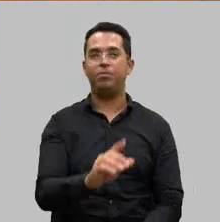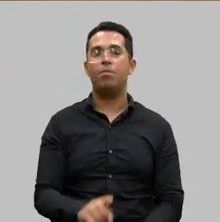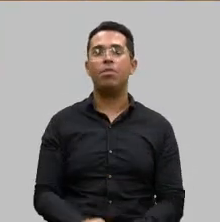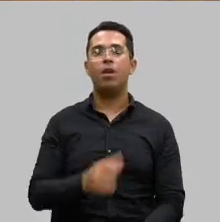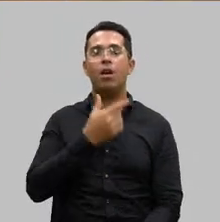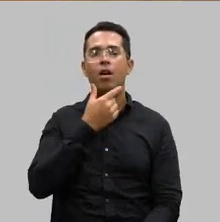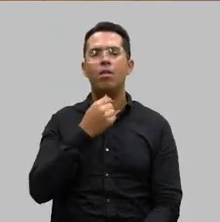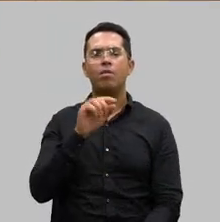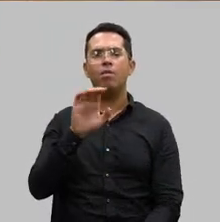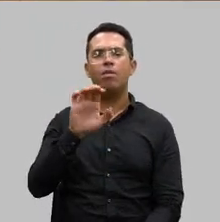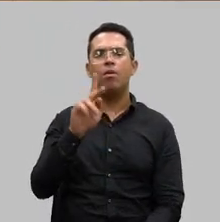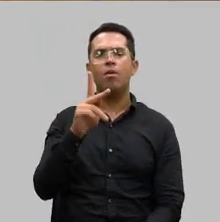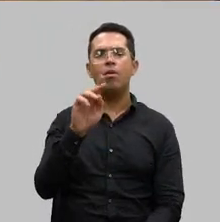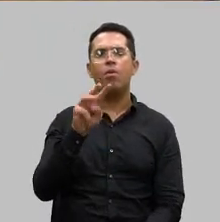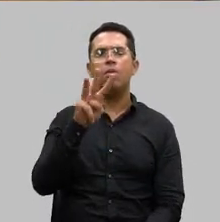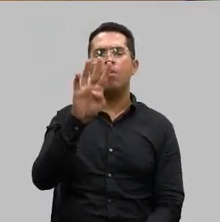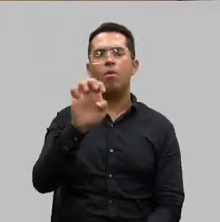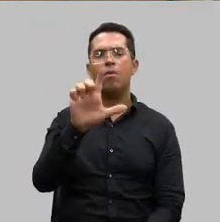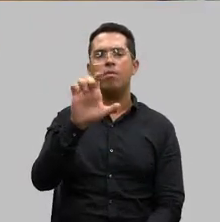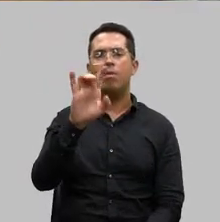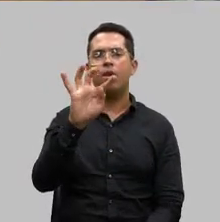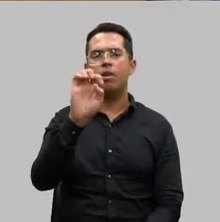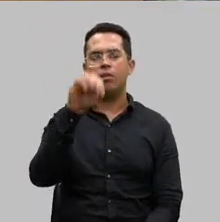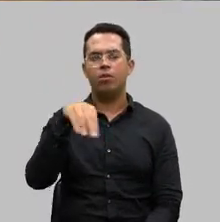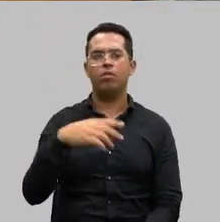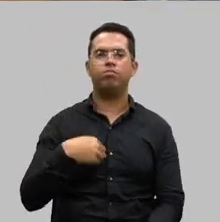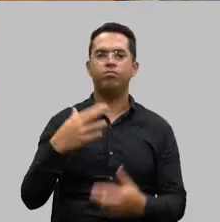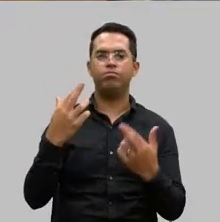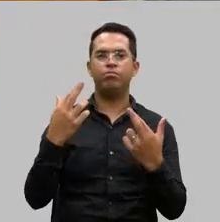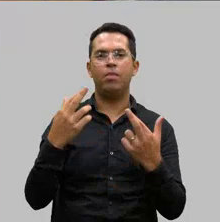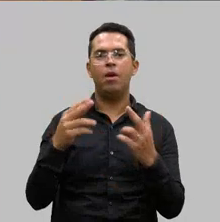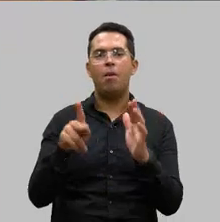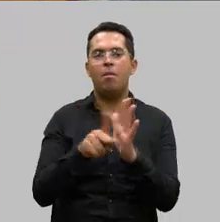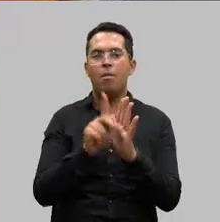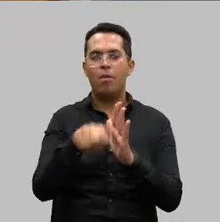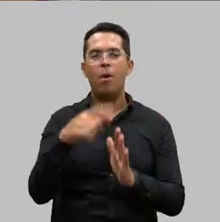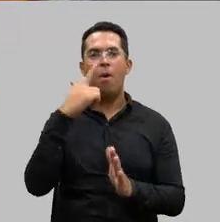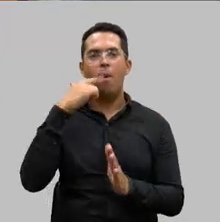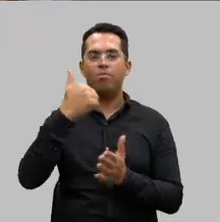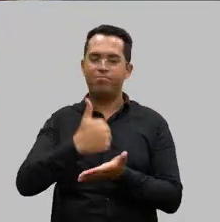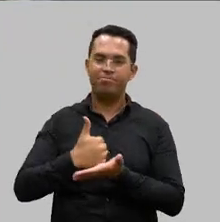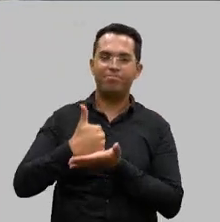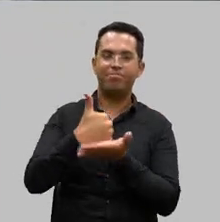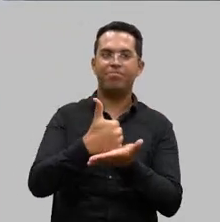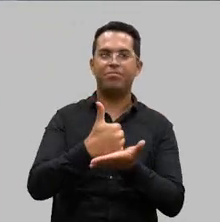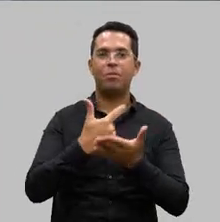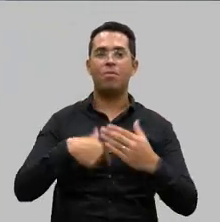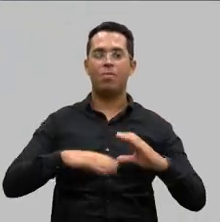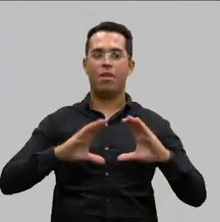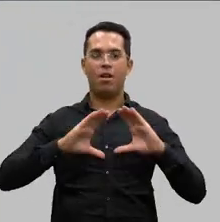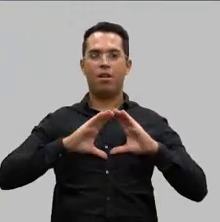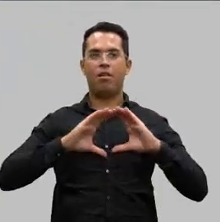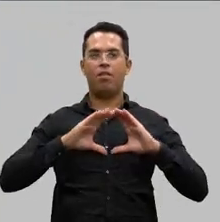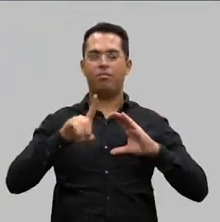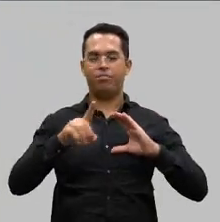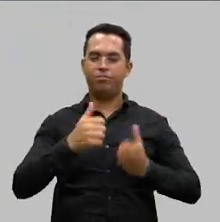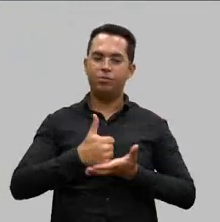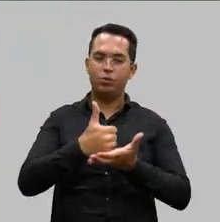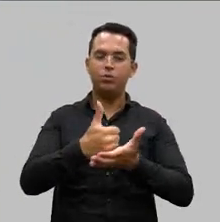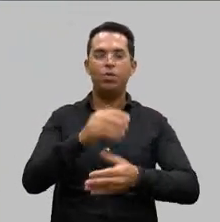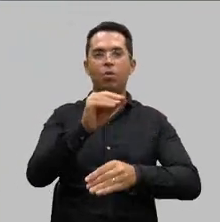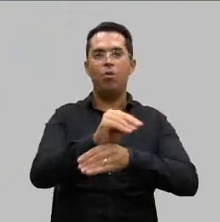que a gente a gente fala que é que que é um pai lá na na nas apá porque ele ajuda cuida de